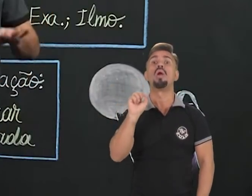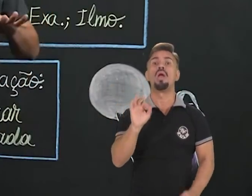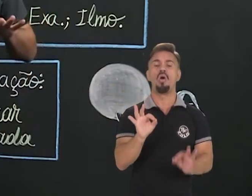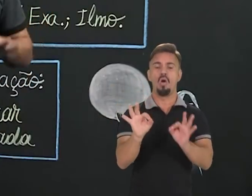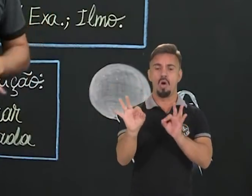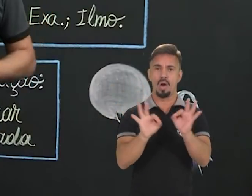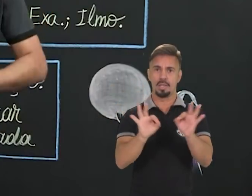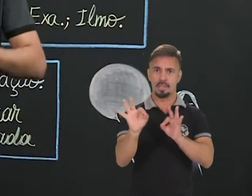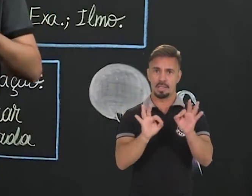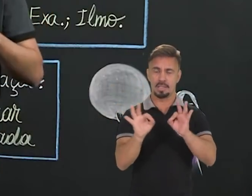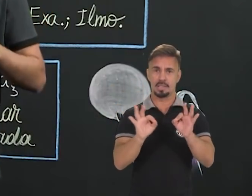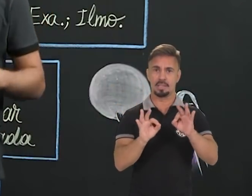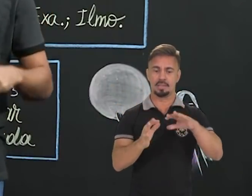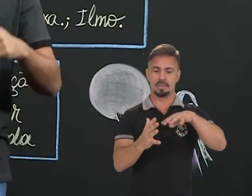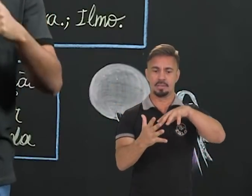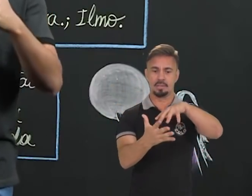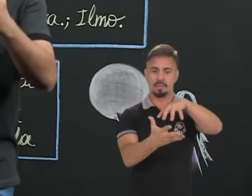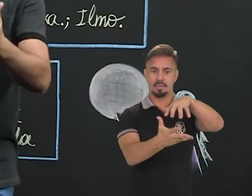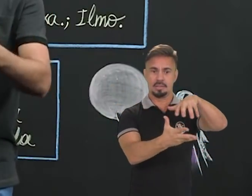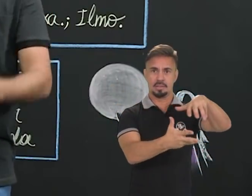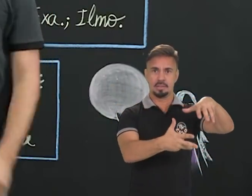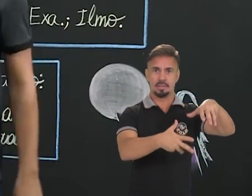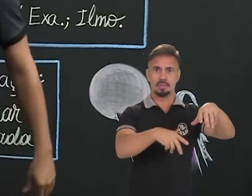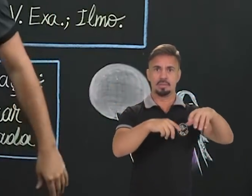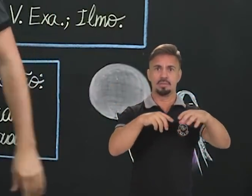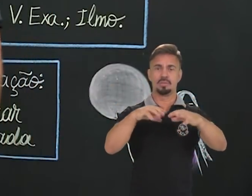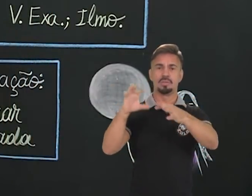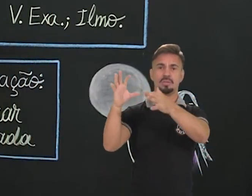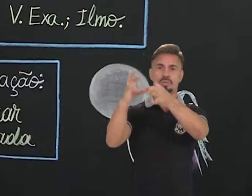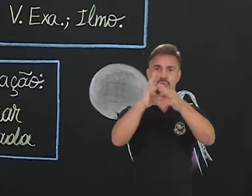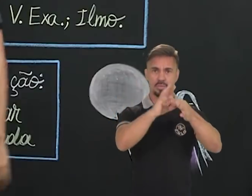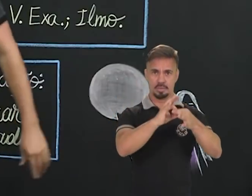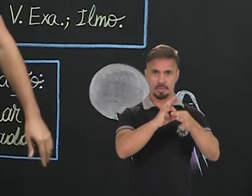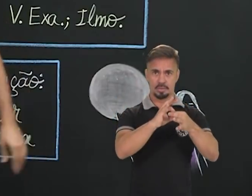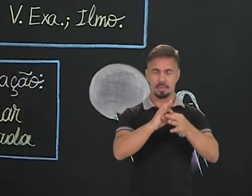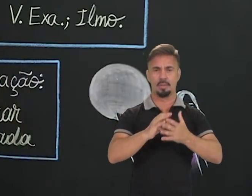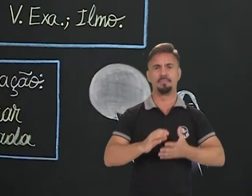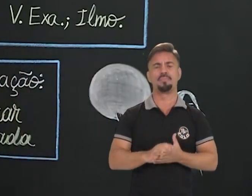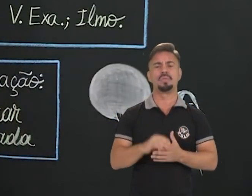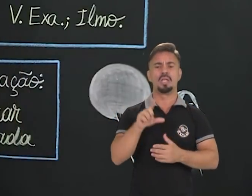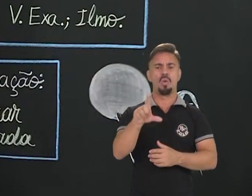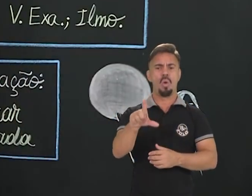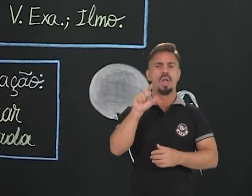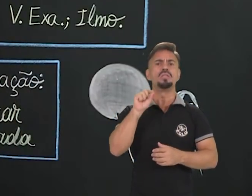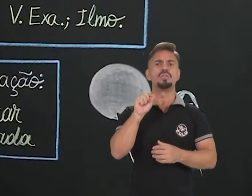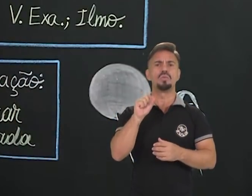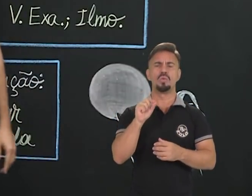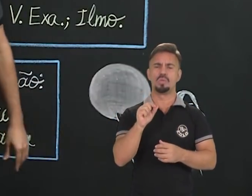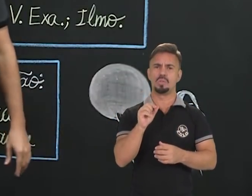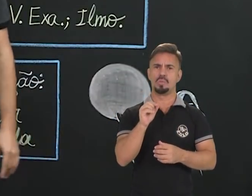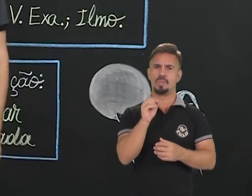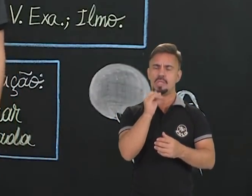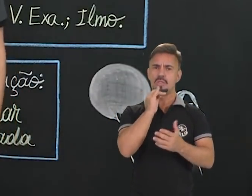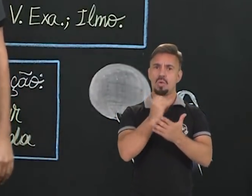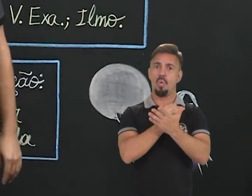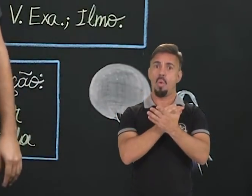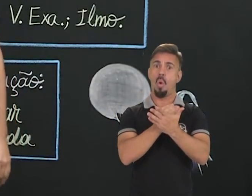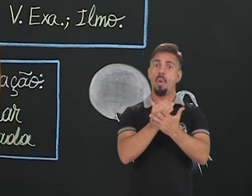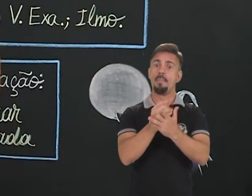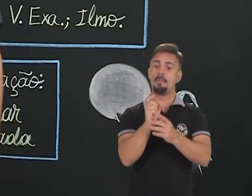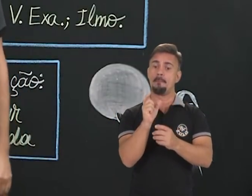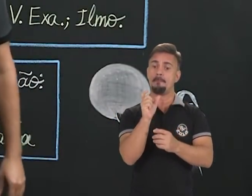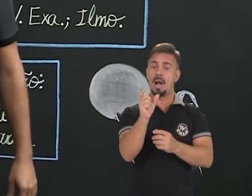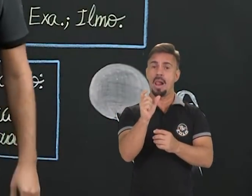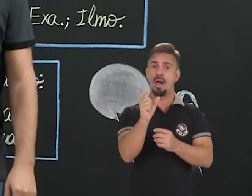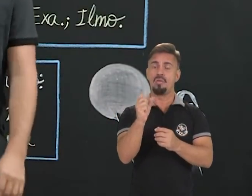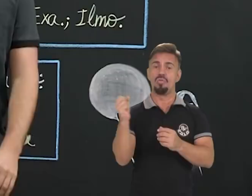de Organização das Nações Unidas. Quando eu faço, quando eu escolho a inicial de cada uma dessas palavras para